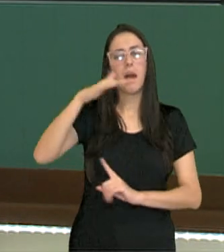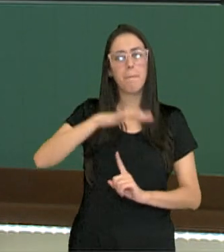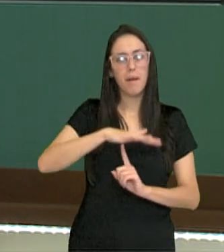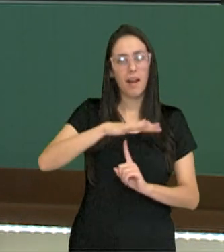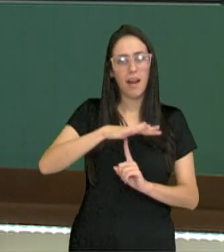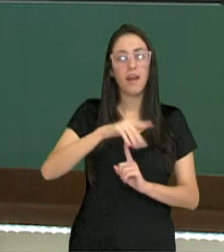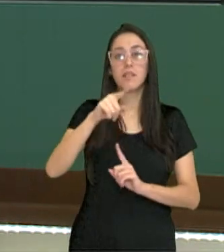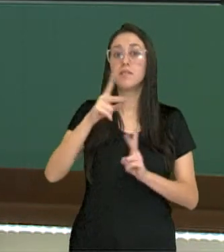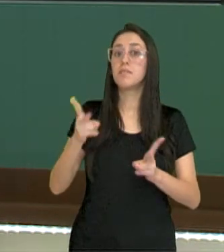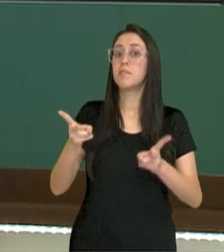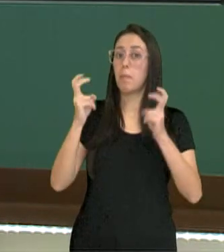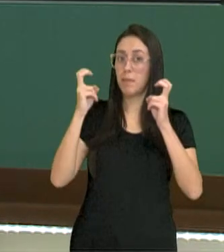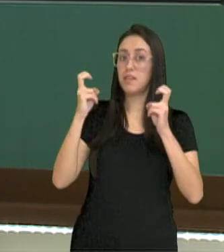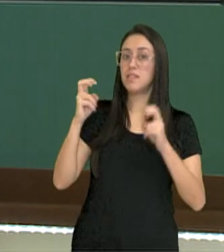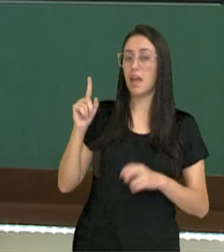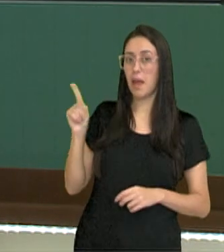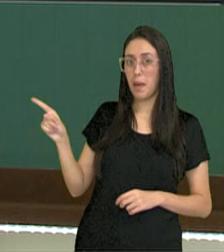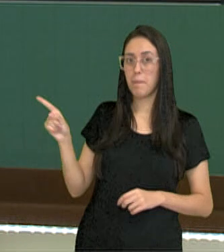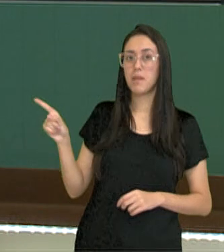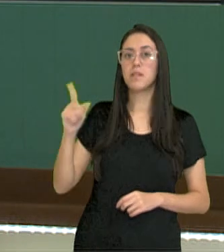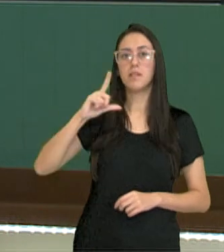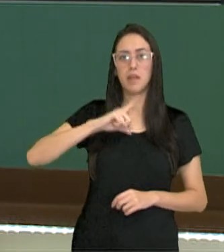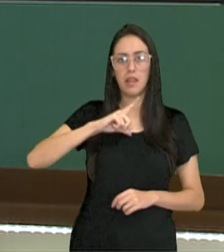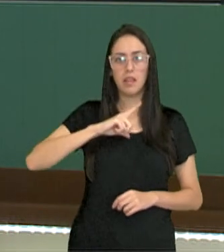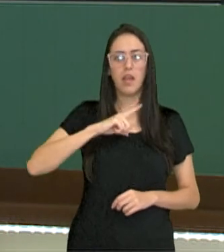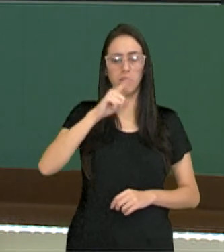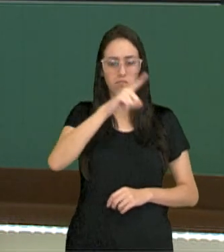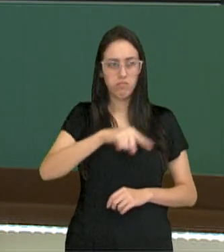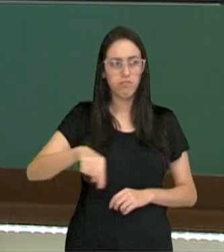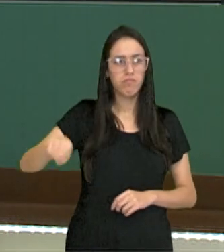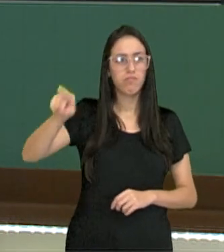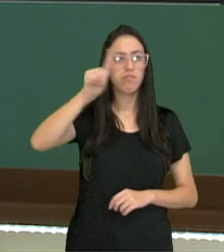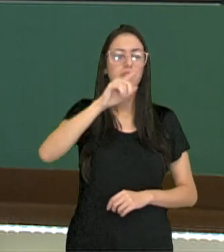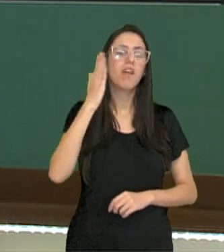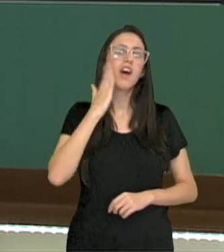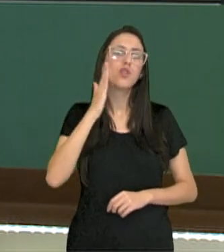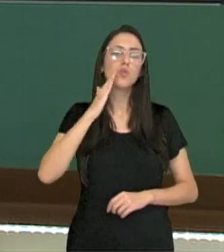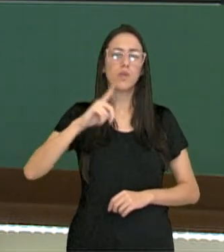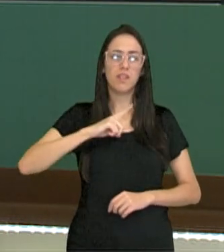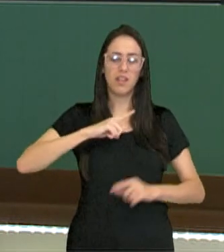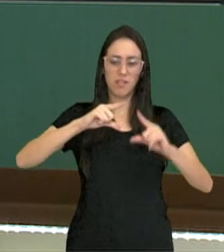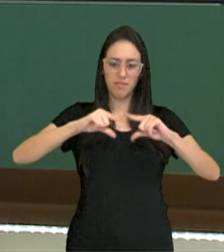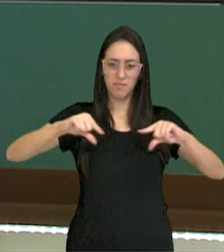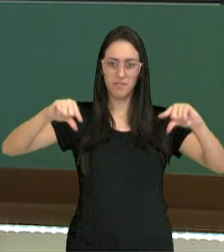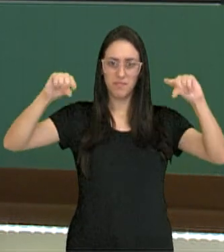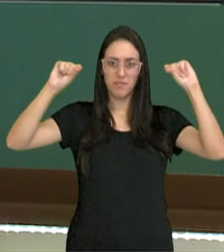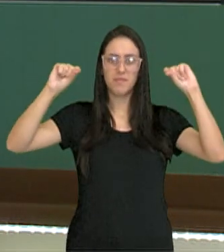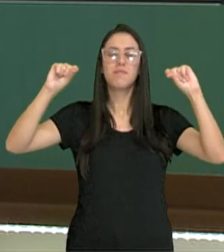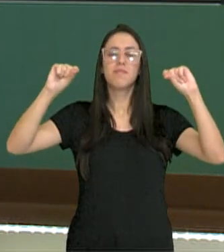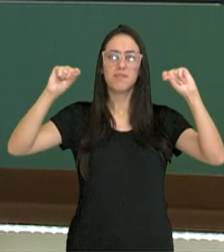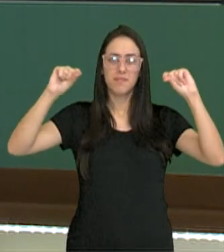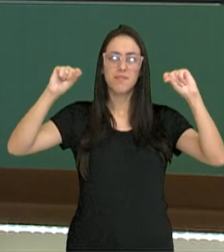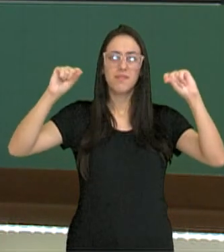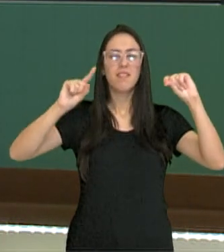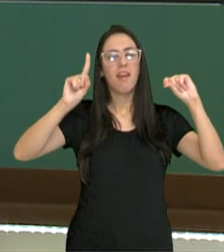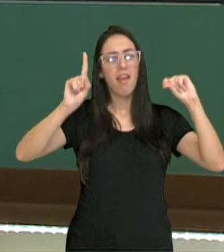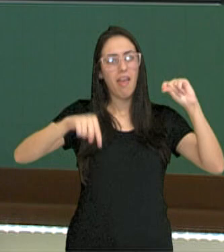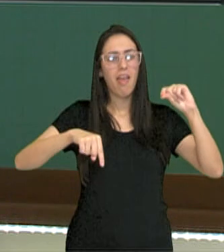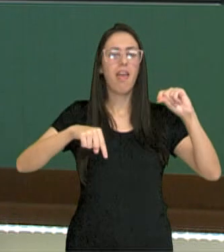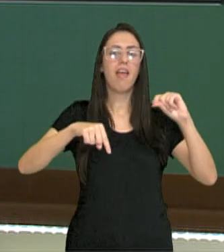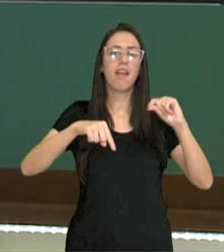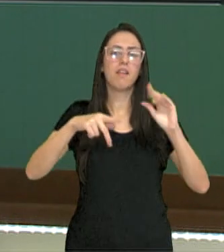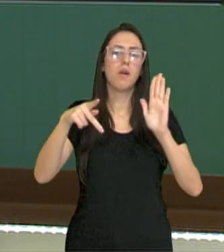percebe aqui em torno desse símbolo, né, da circunferência azul, 2 ramos, representando